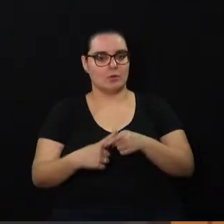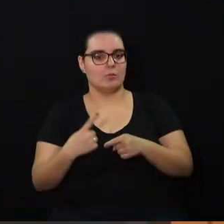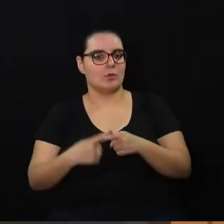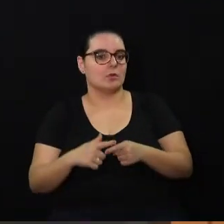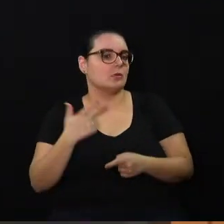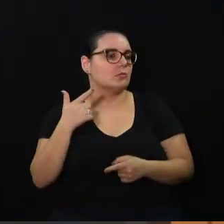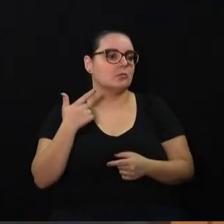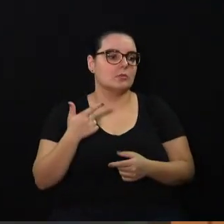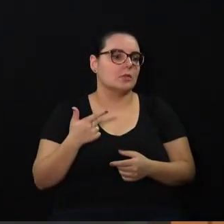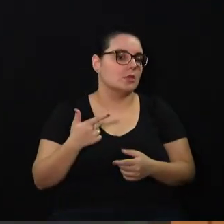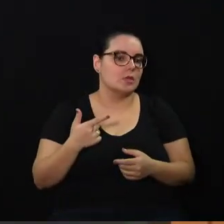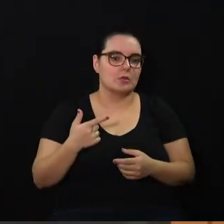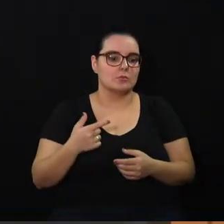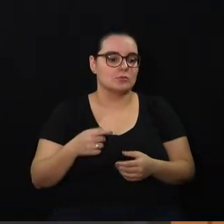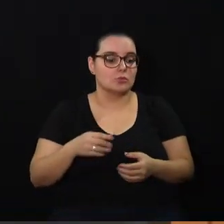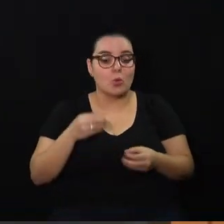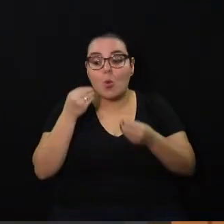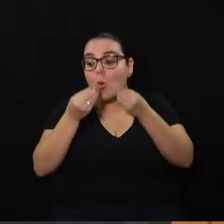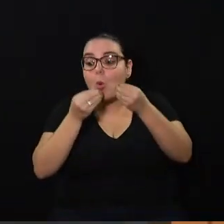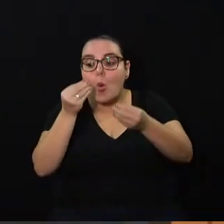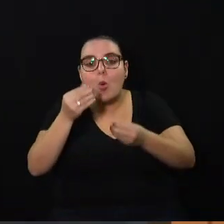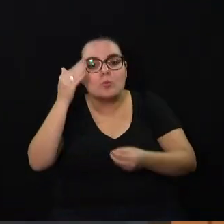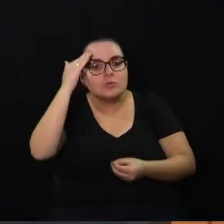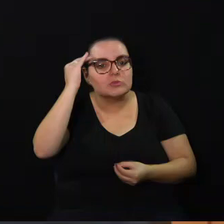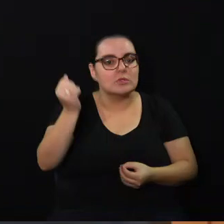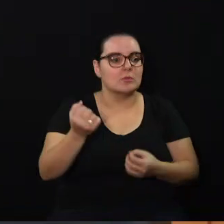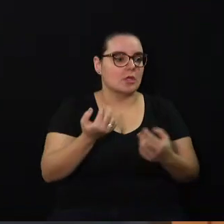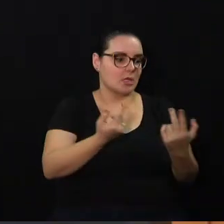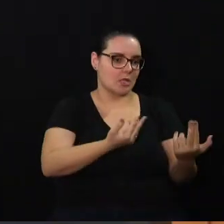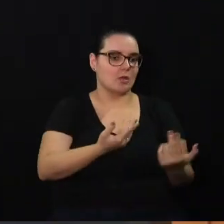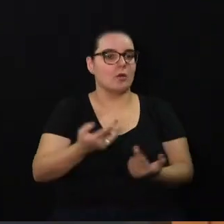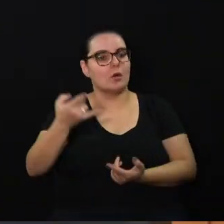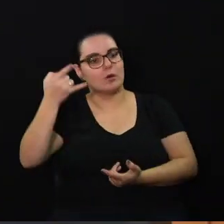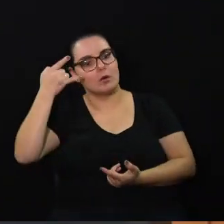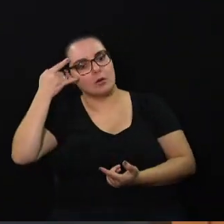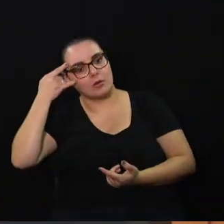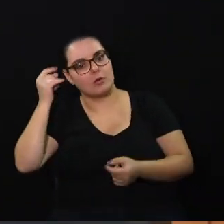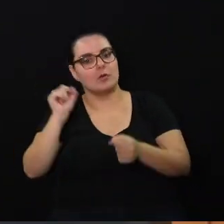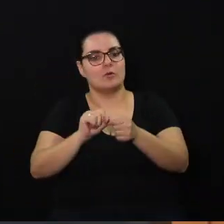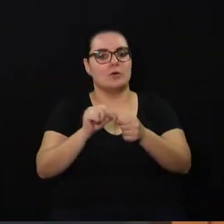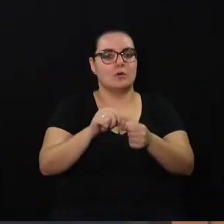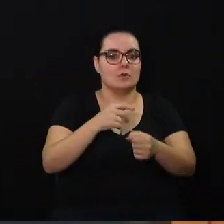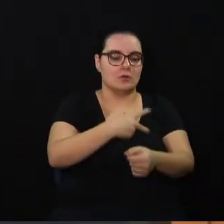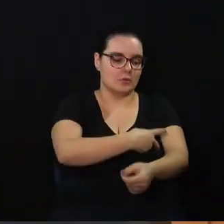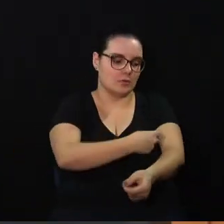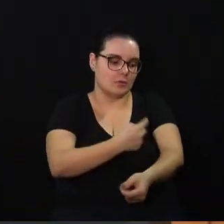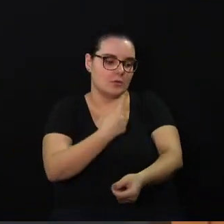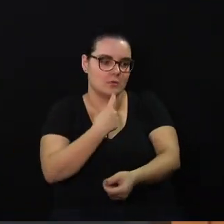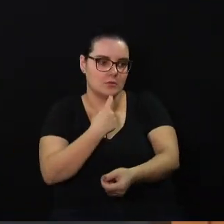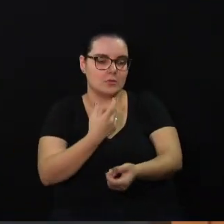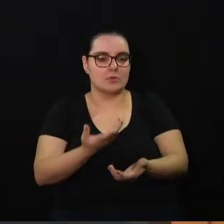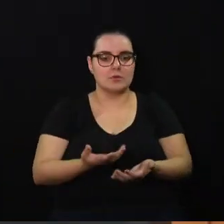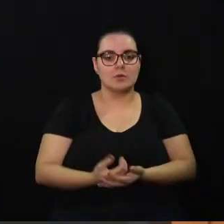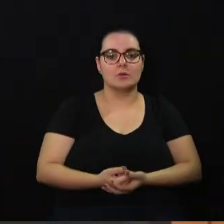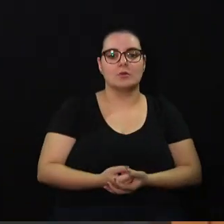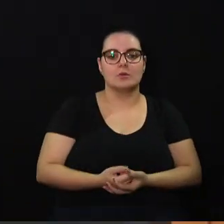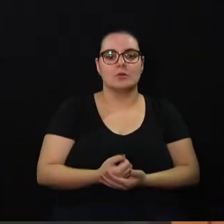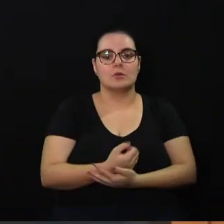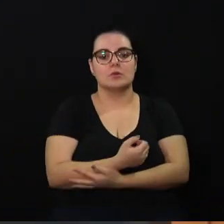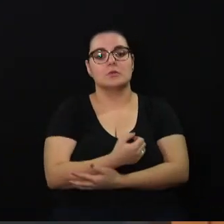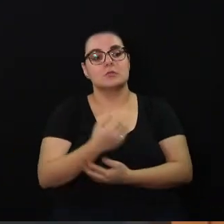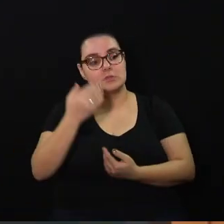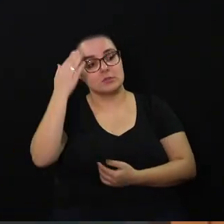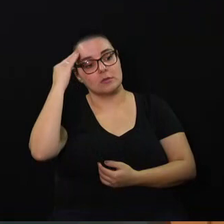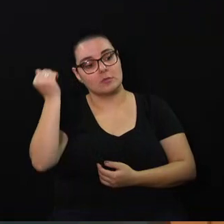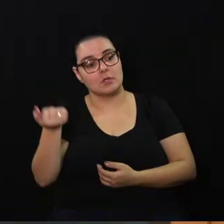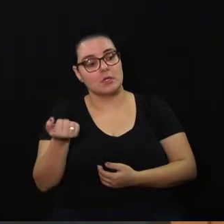para o autismo como a gente tem para síndrome de down que a gente faz um exame de sangue e consegue pelo carioca tipo saber que a